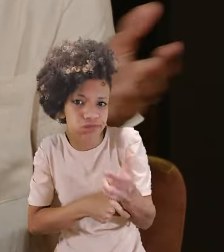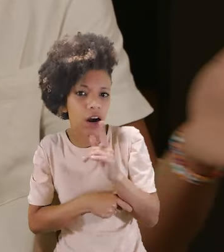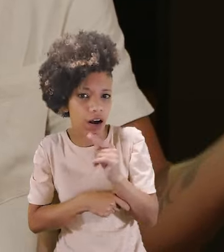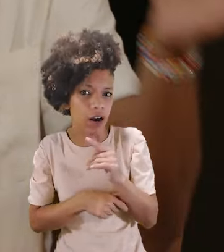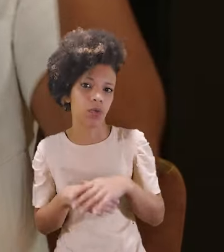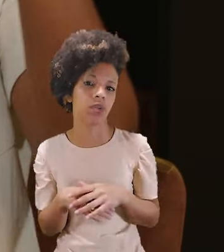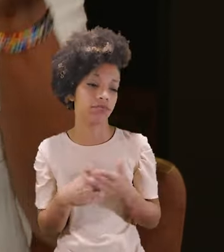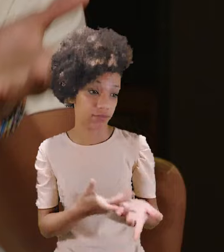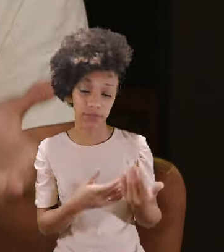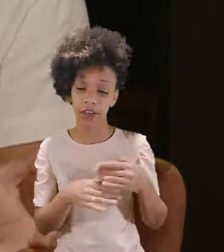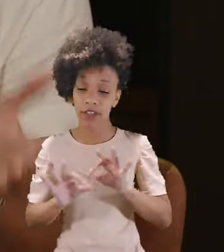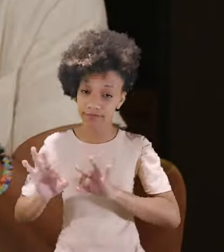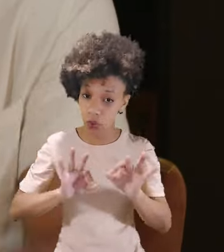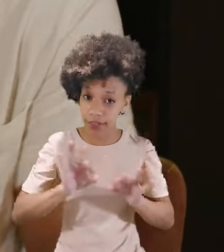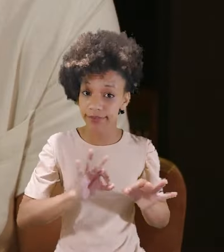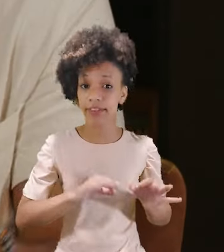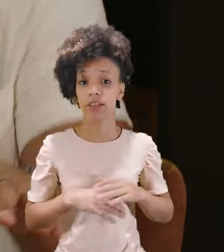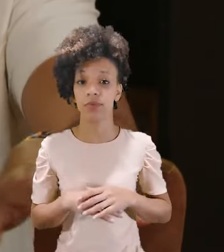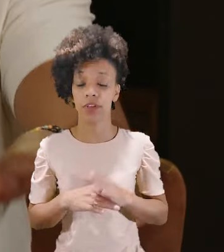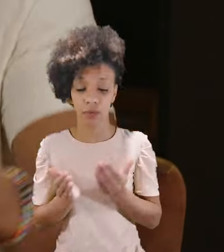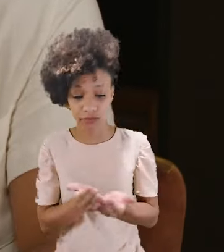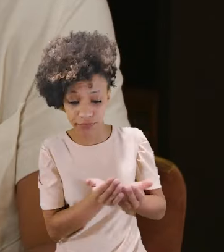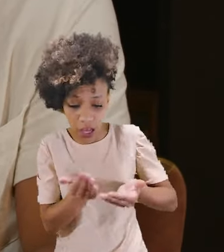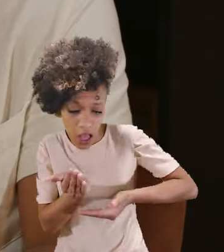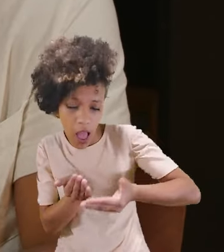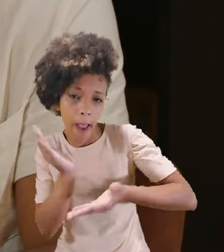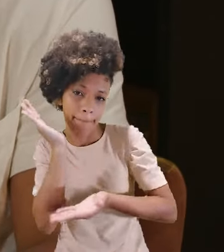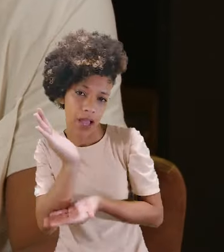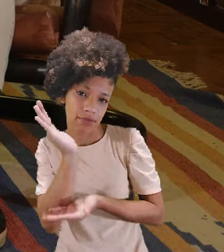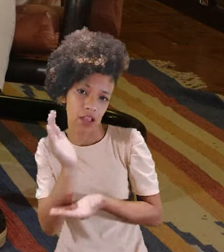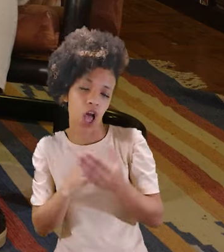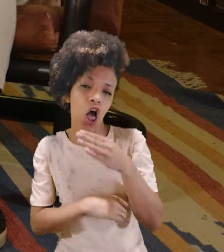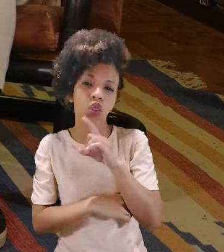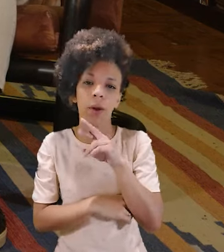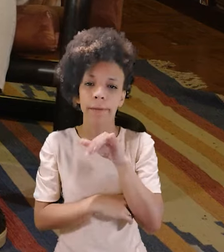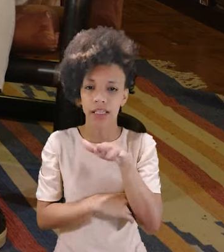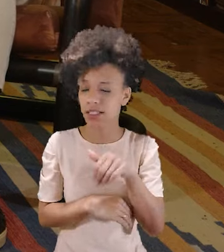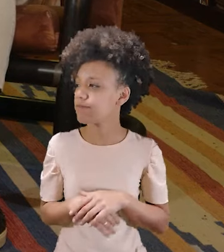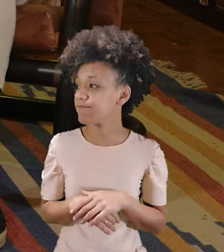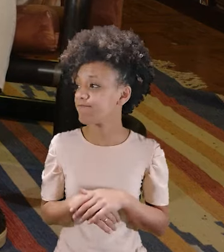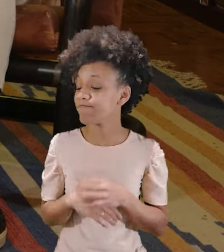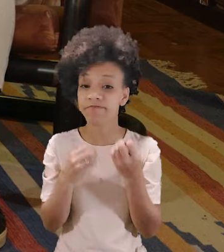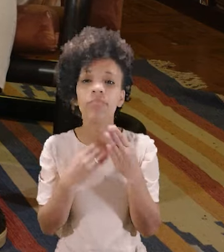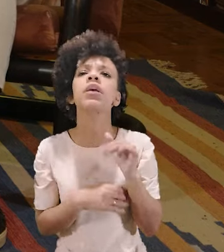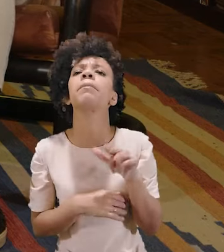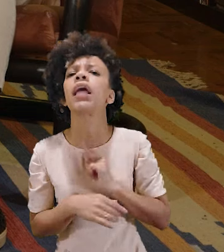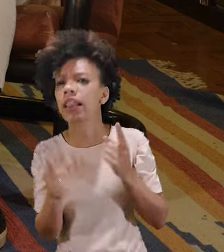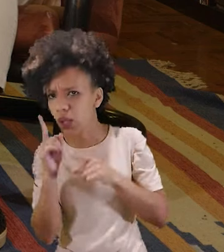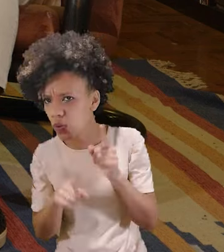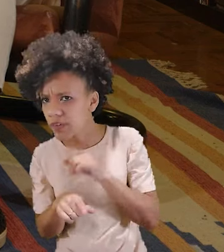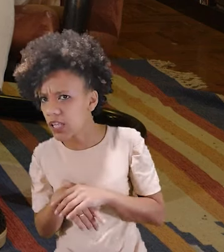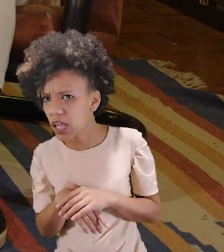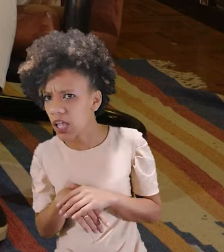e levar saindo assim da Vila Rica Durango no esperar cima deles dormente chamado muito bom eu sou a